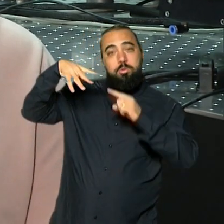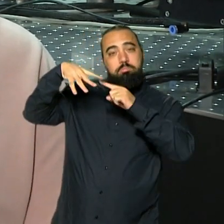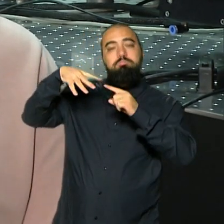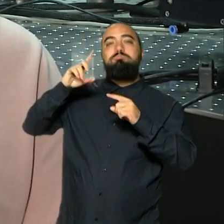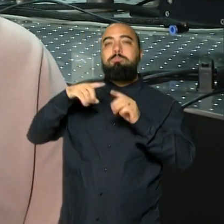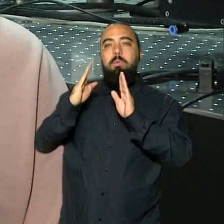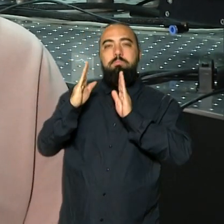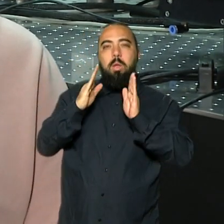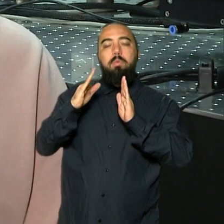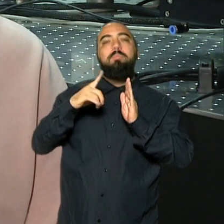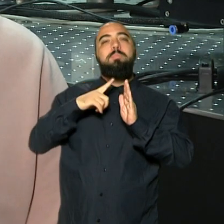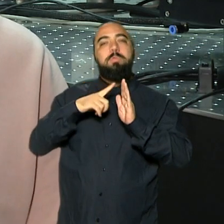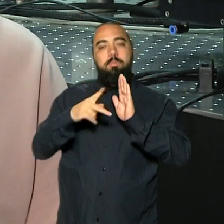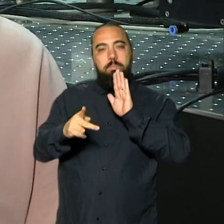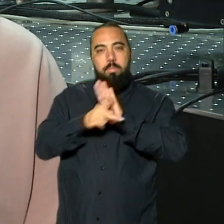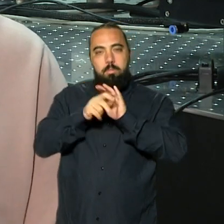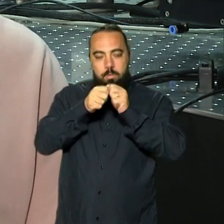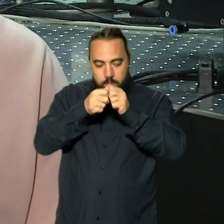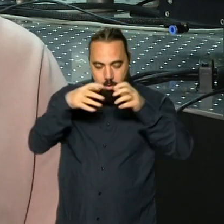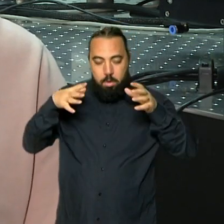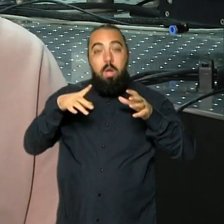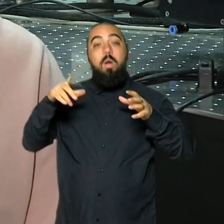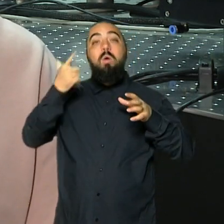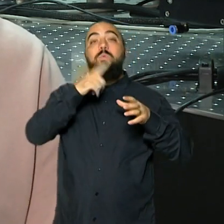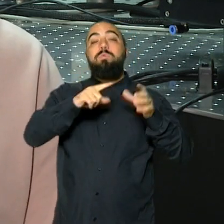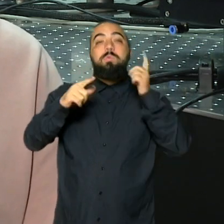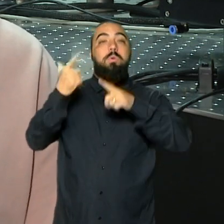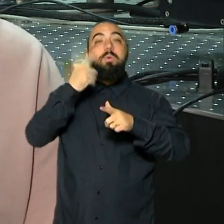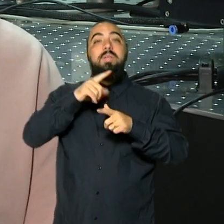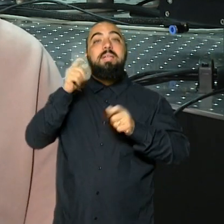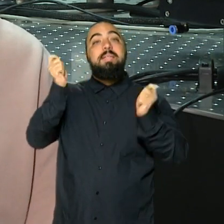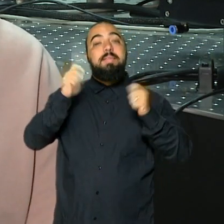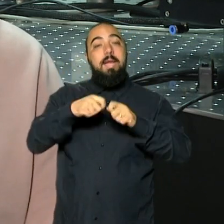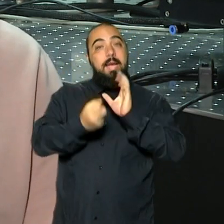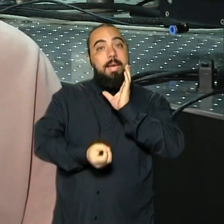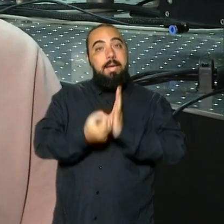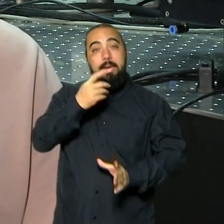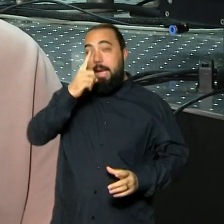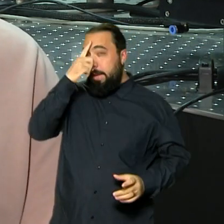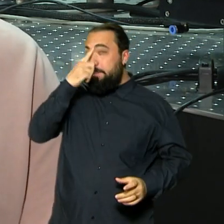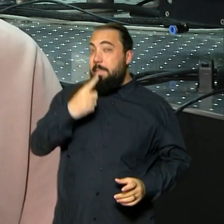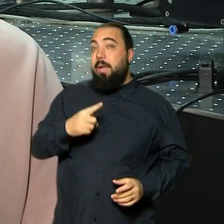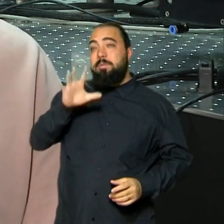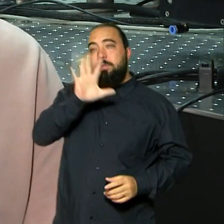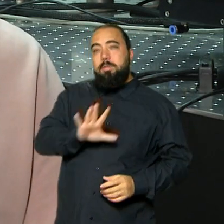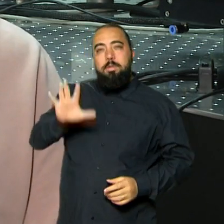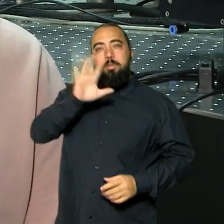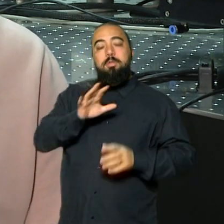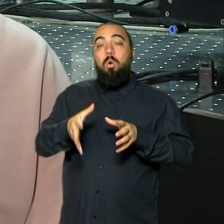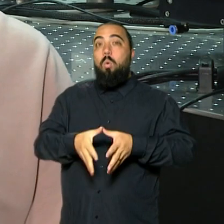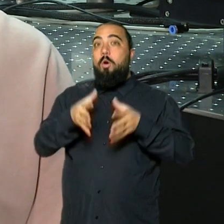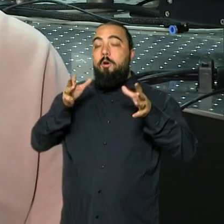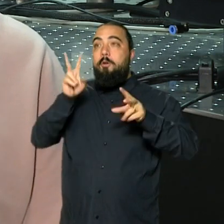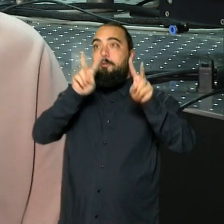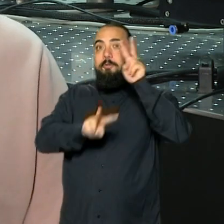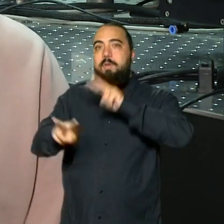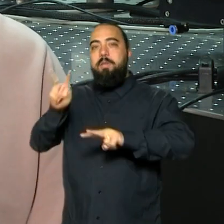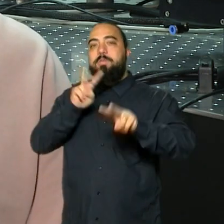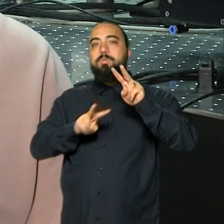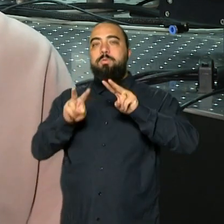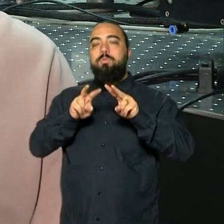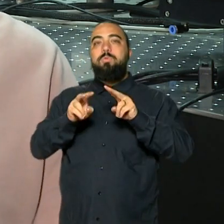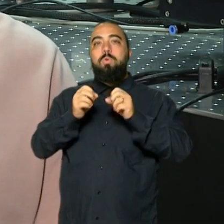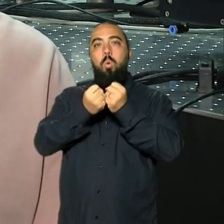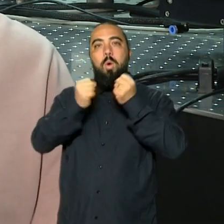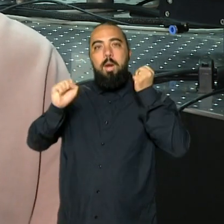próximo. Isso faz com que a gente consiga construir imagens espectrais com altíssima resolução óptica. Esse laboratório,